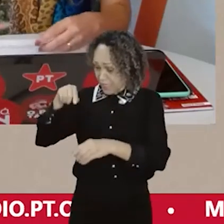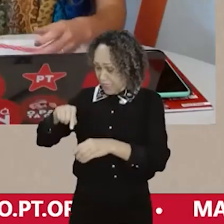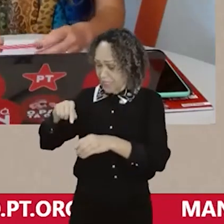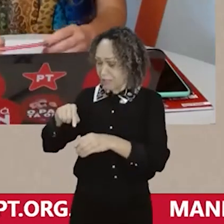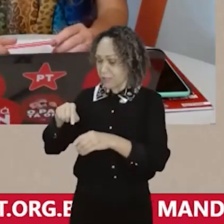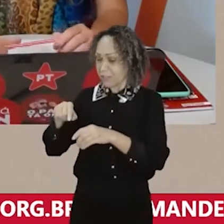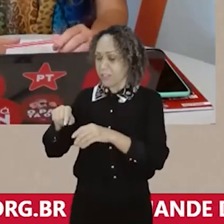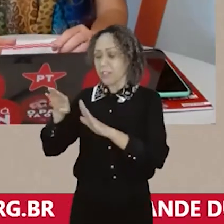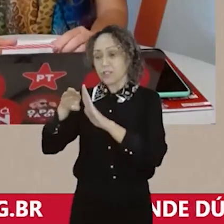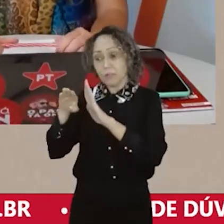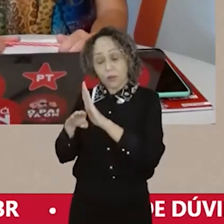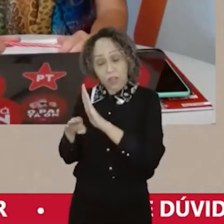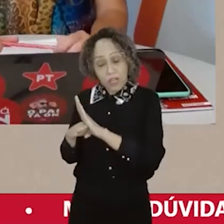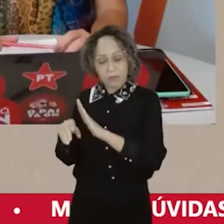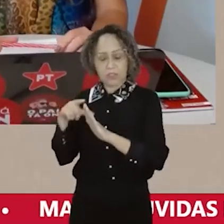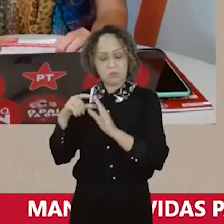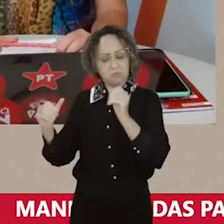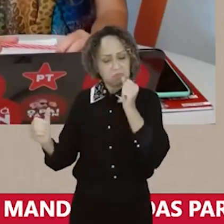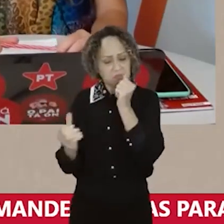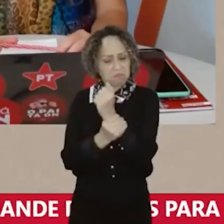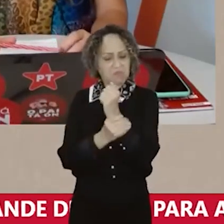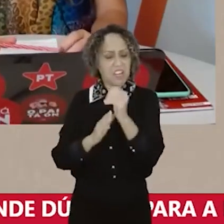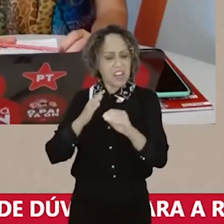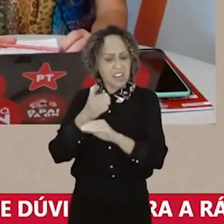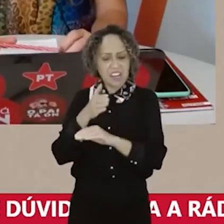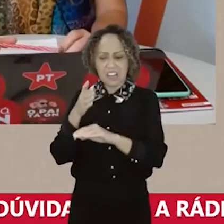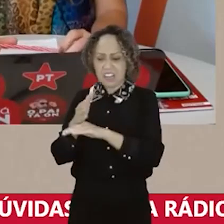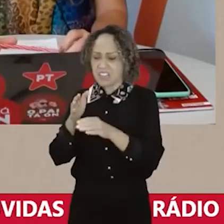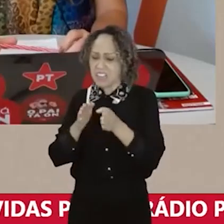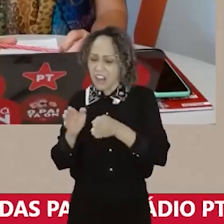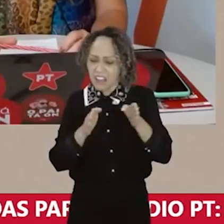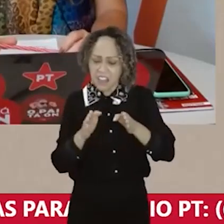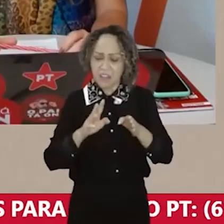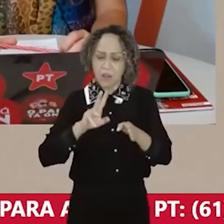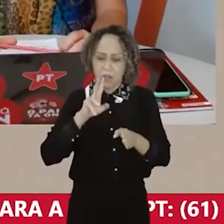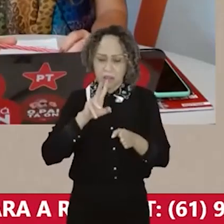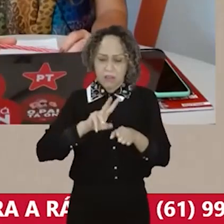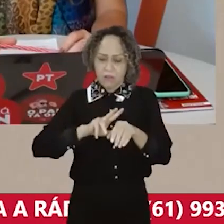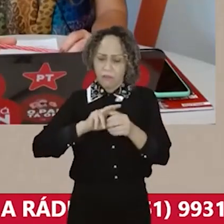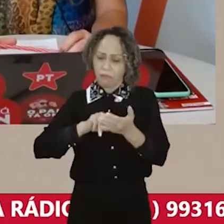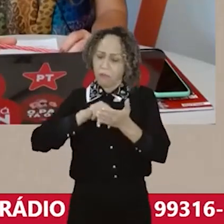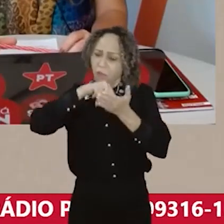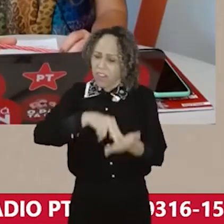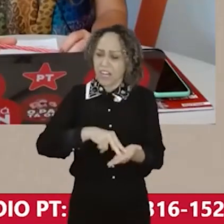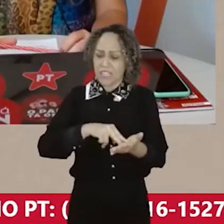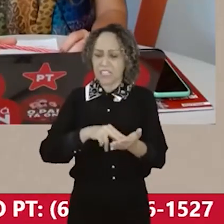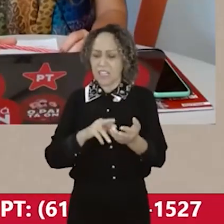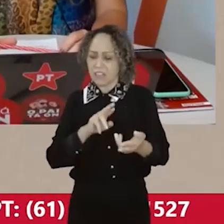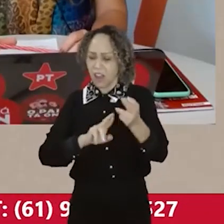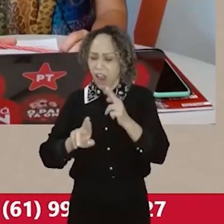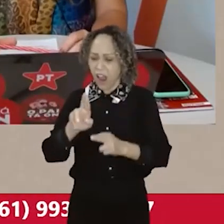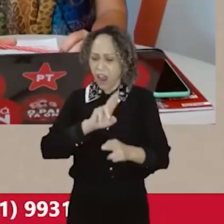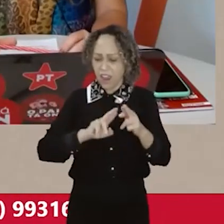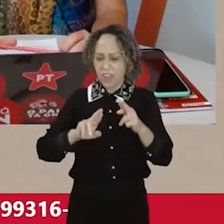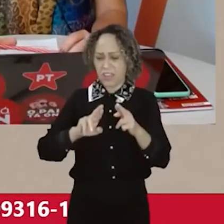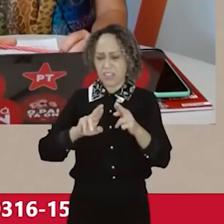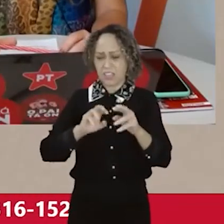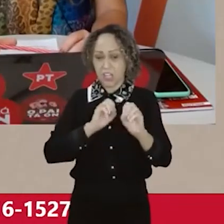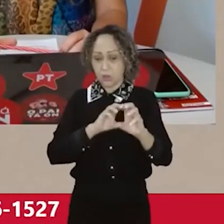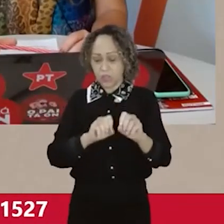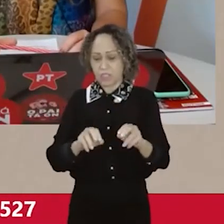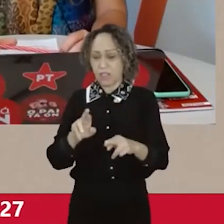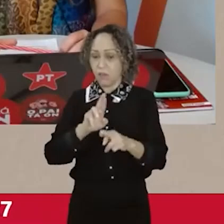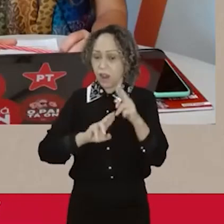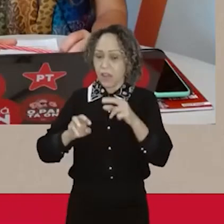novos equipamentos, né? Fortalecendo aí a rede de educação, fortalecendo a rede municipal pública. O que o